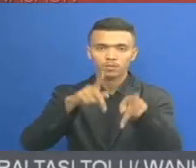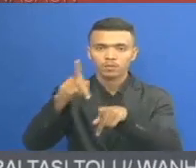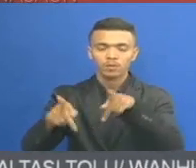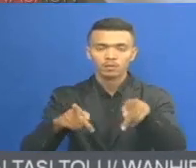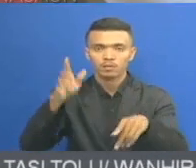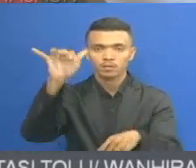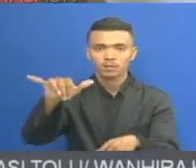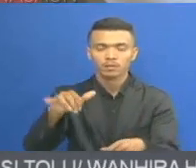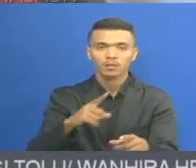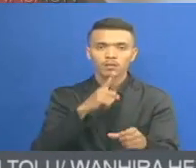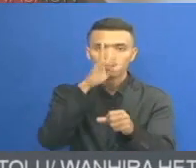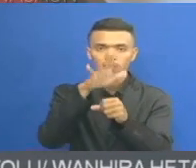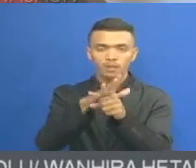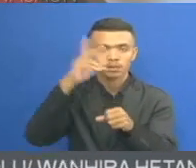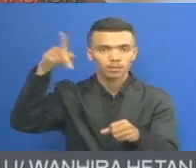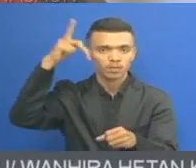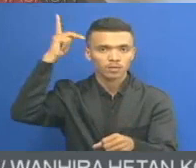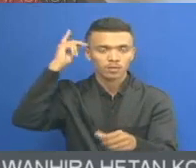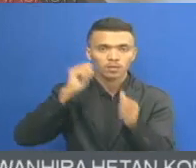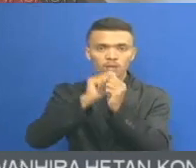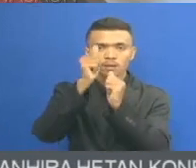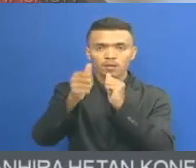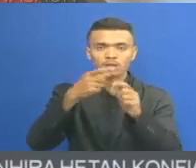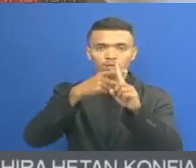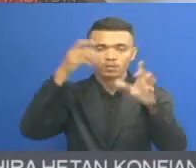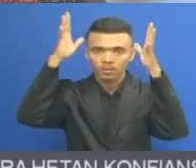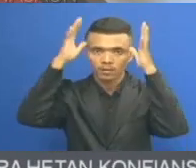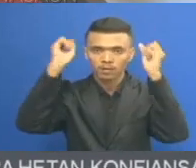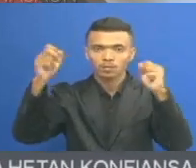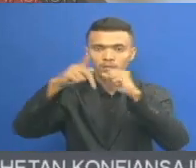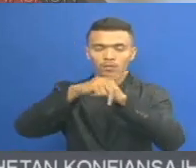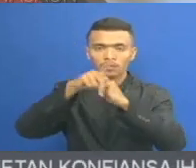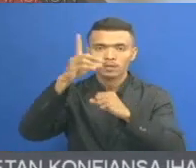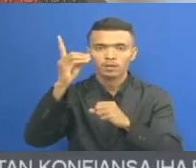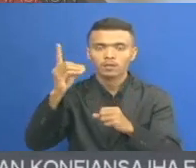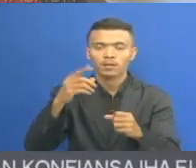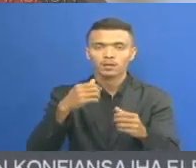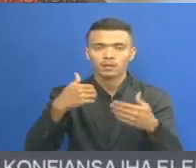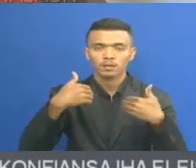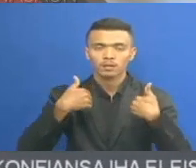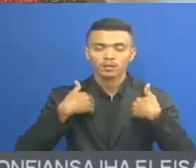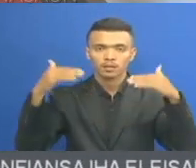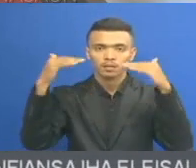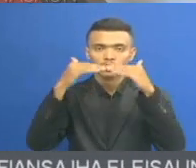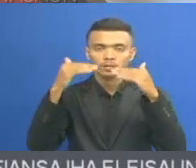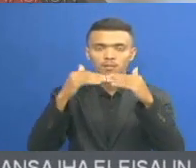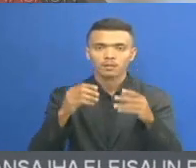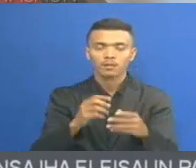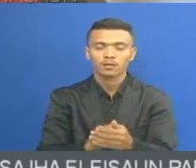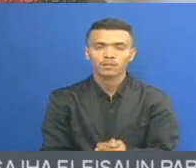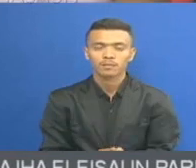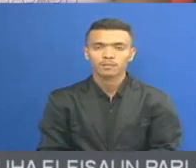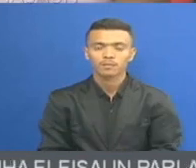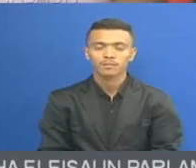siraniana. Compromisso político nem atou o presidente PD Mariano Assanami Sabino e a mini campanha e a Floicai Watu